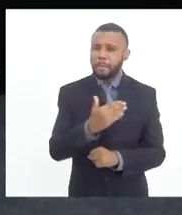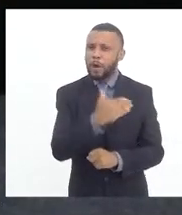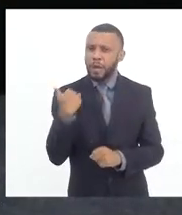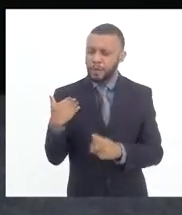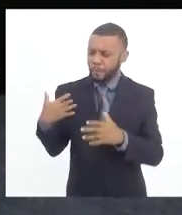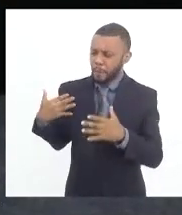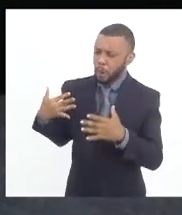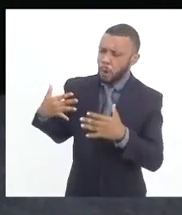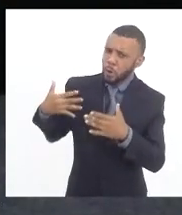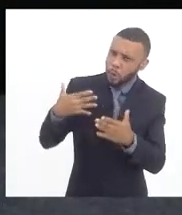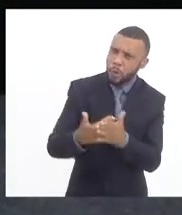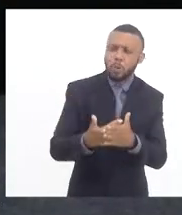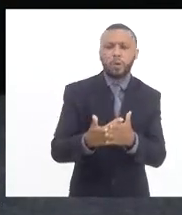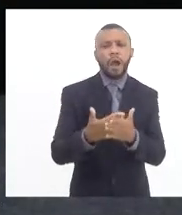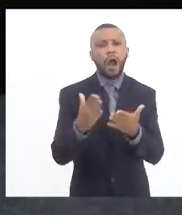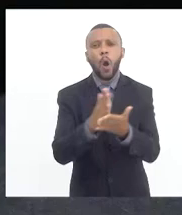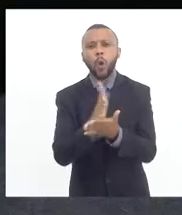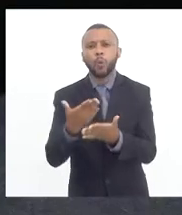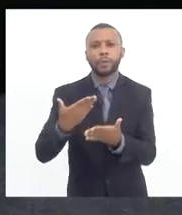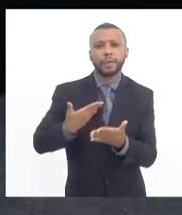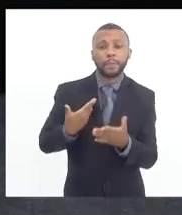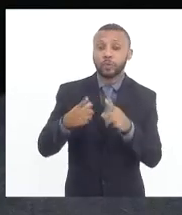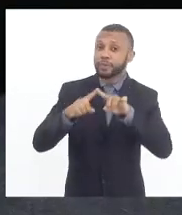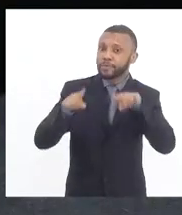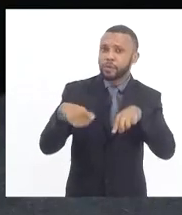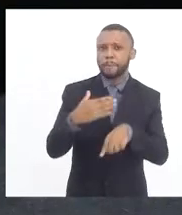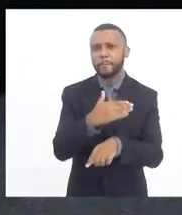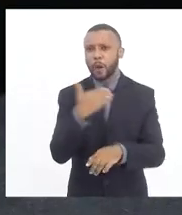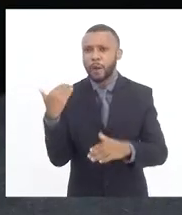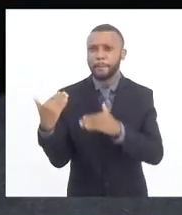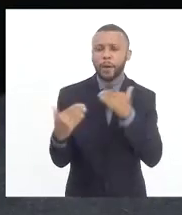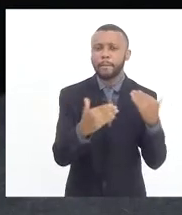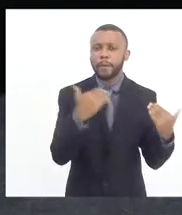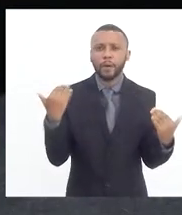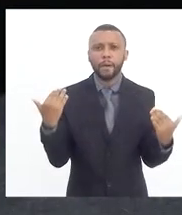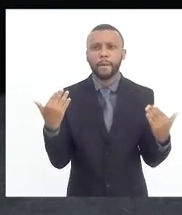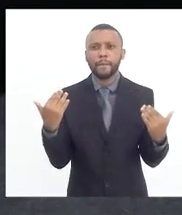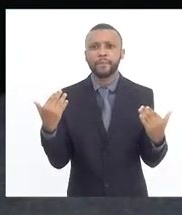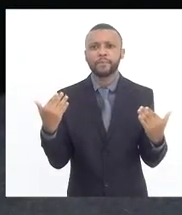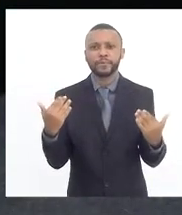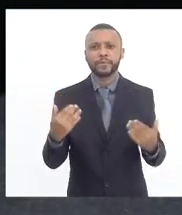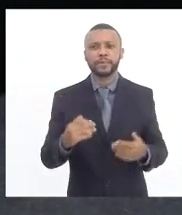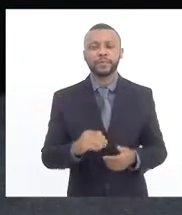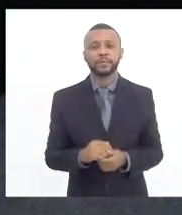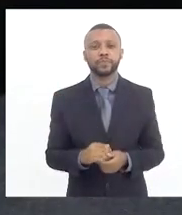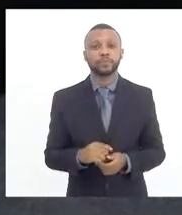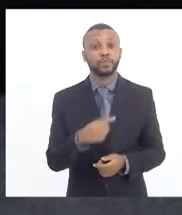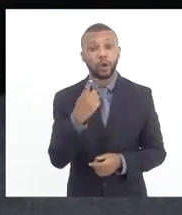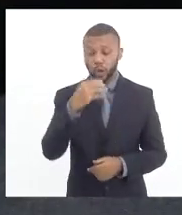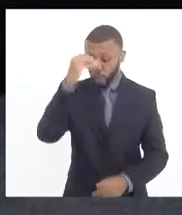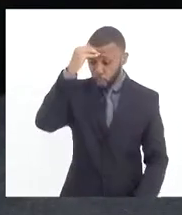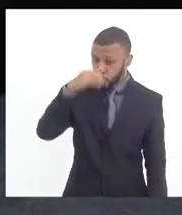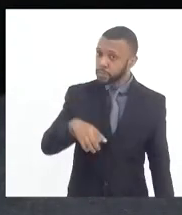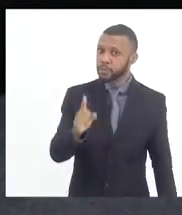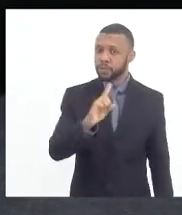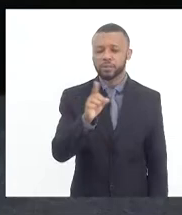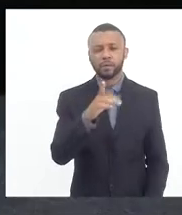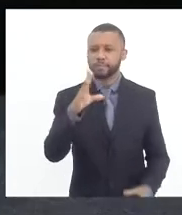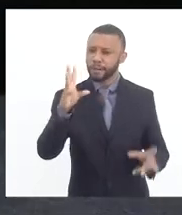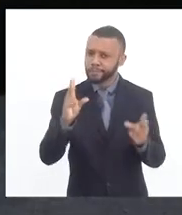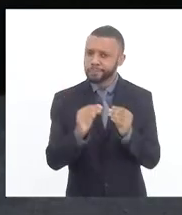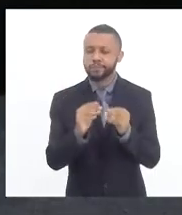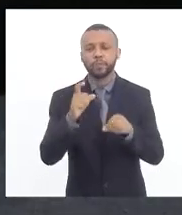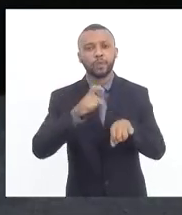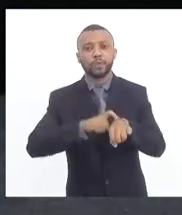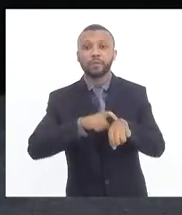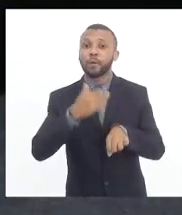caminhada perdemos concorrer mas não desistiremos Não desistimos e não desistiremos então para encerrar meu